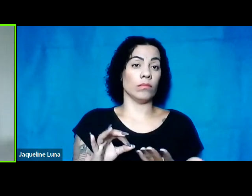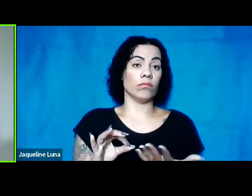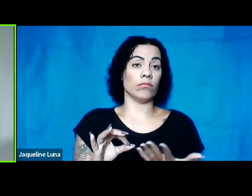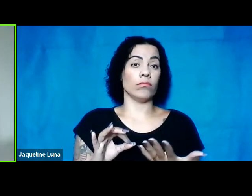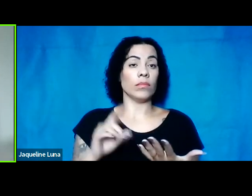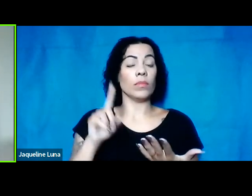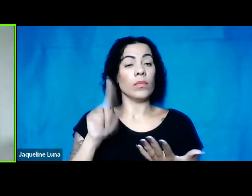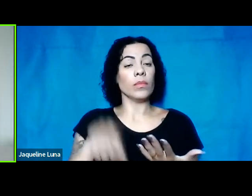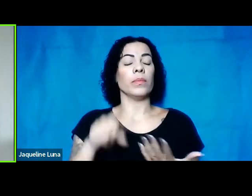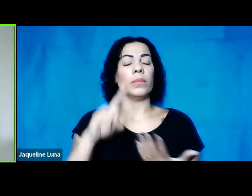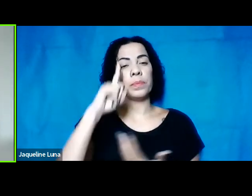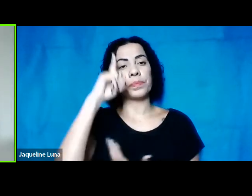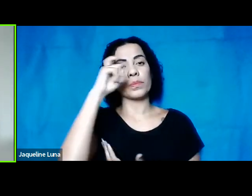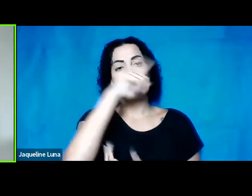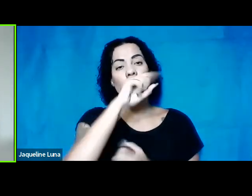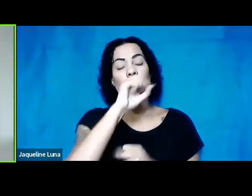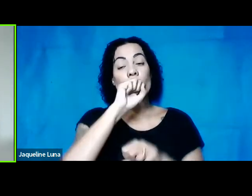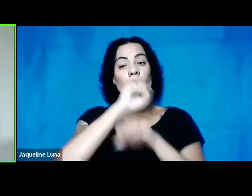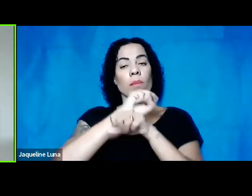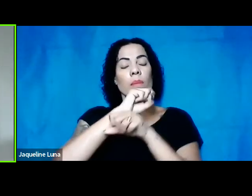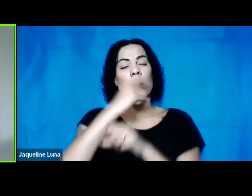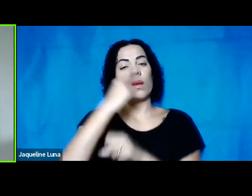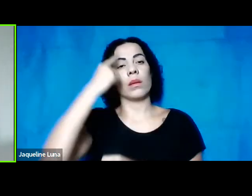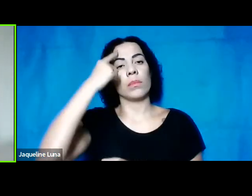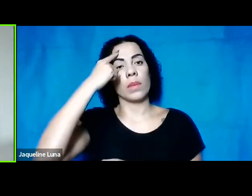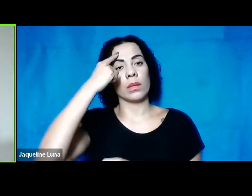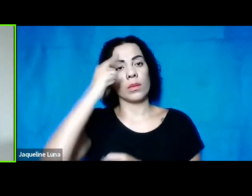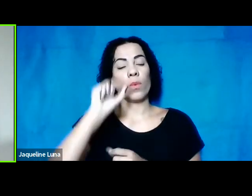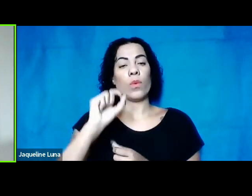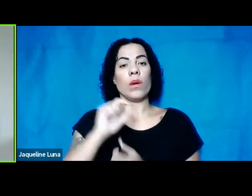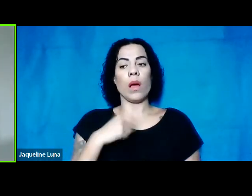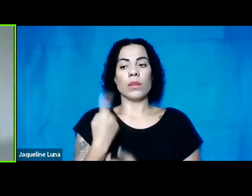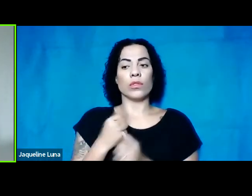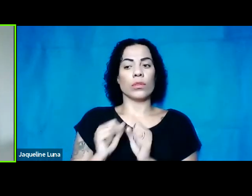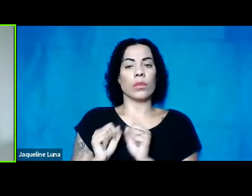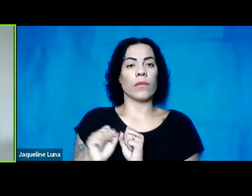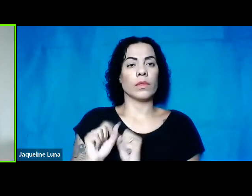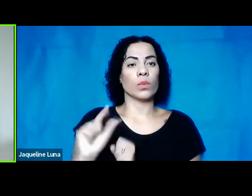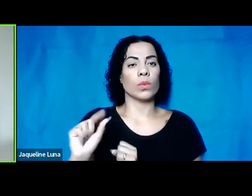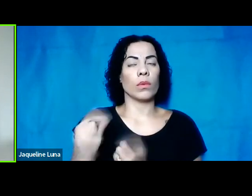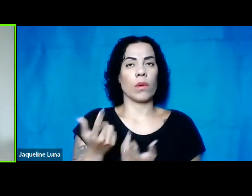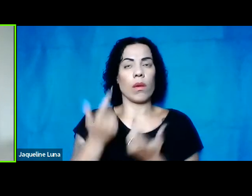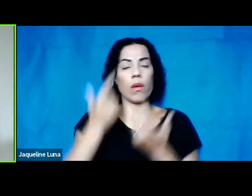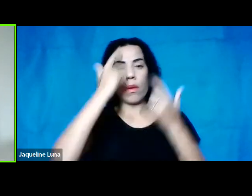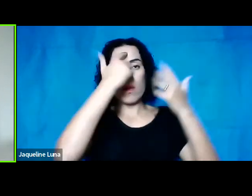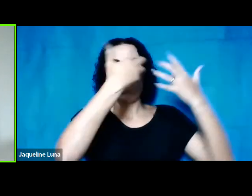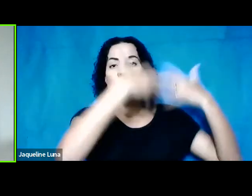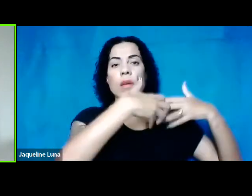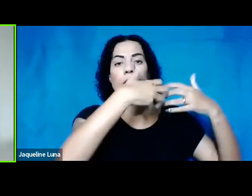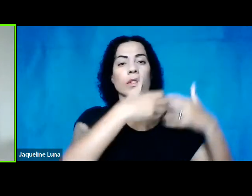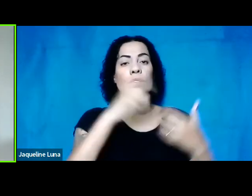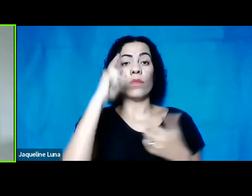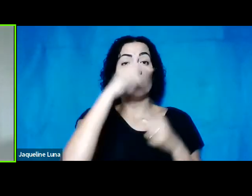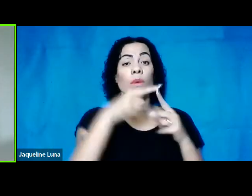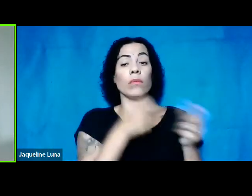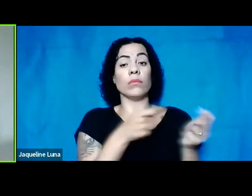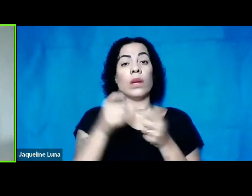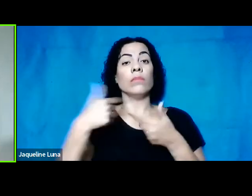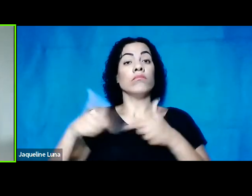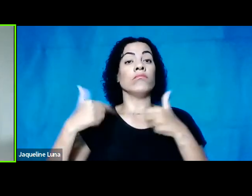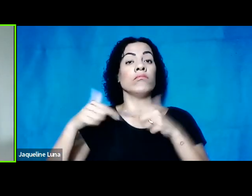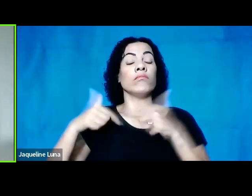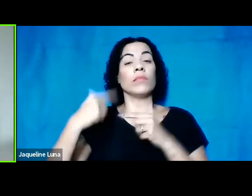e é difícil parar para pensar no que a gente está fazendo, refletir, mas